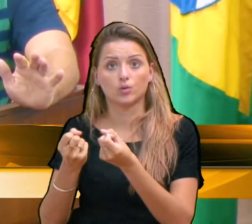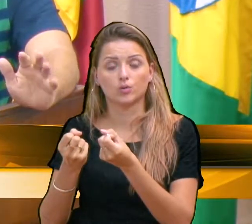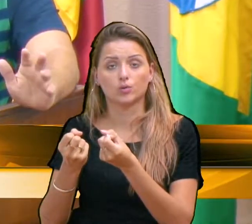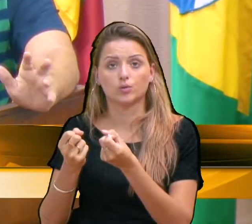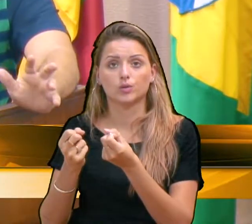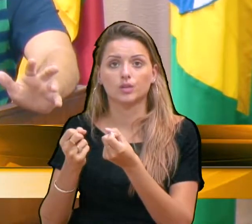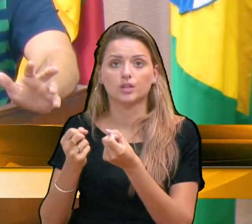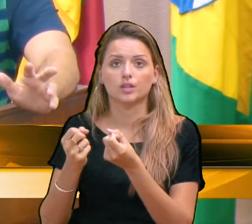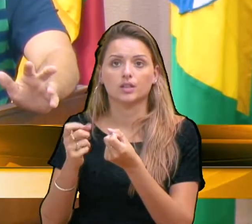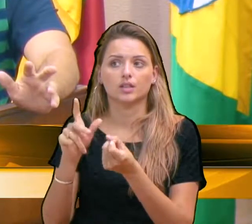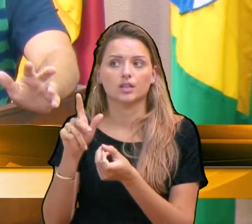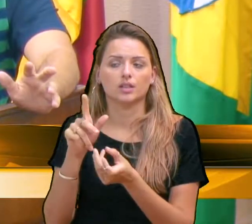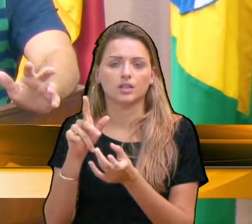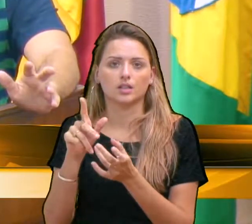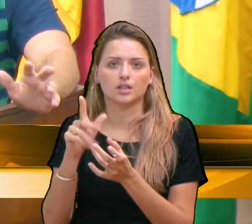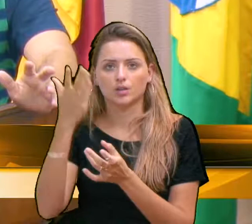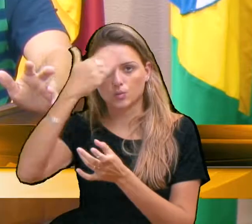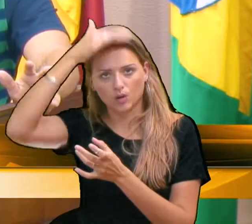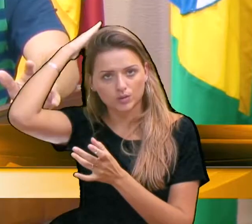E eu prestando atenção,